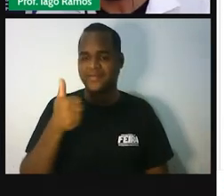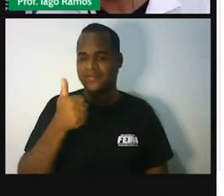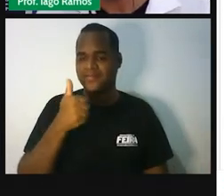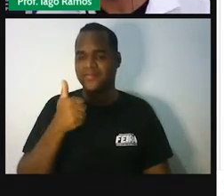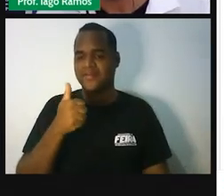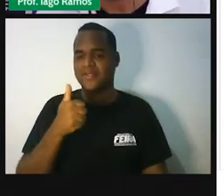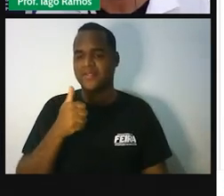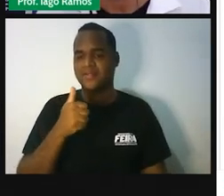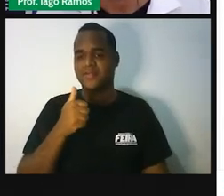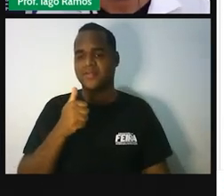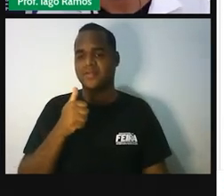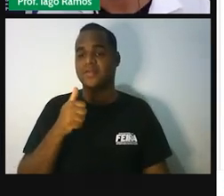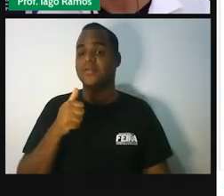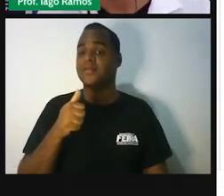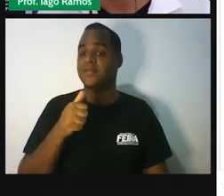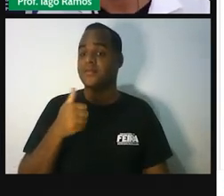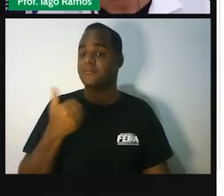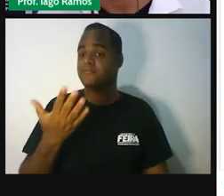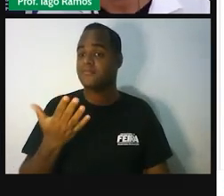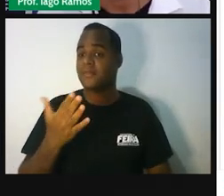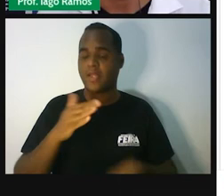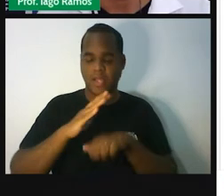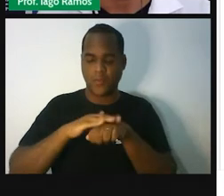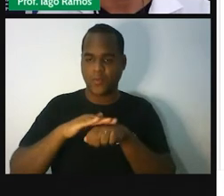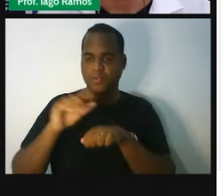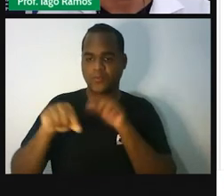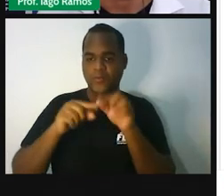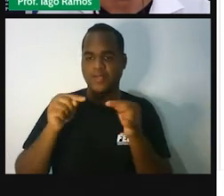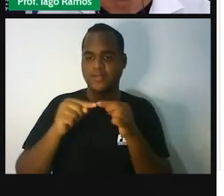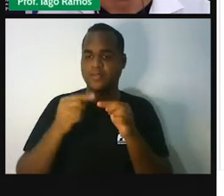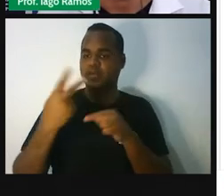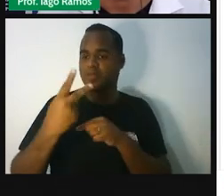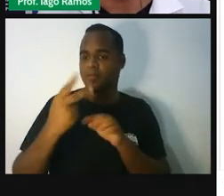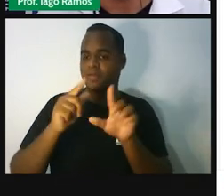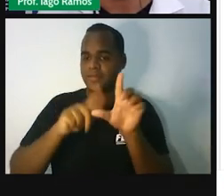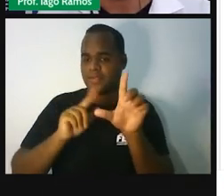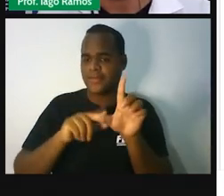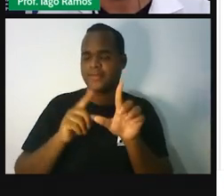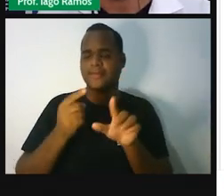E para escolher a segunda letra, são quantas opções?